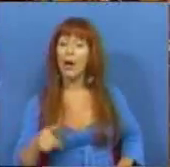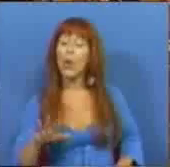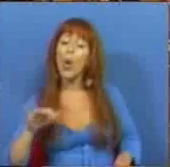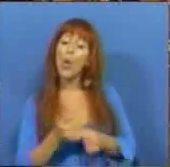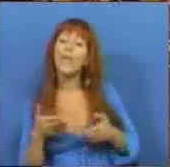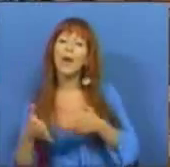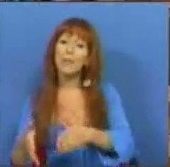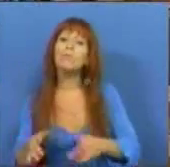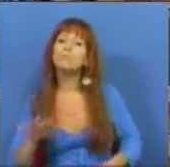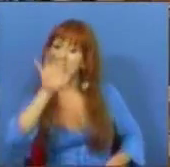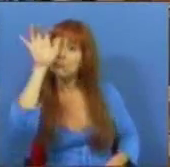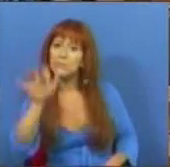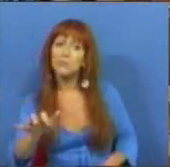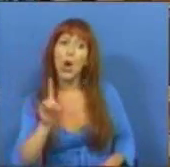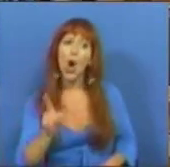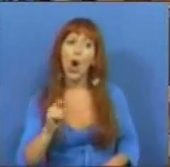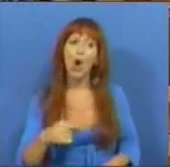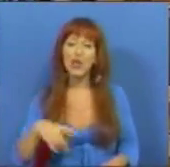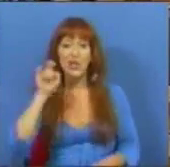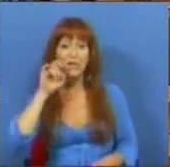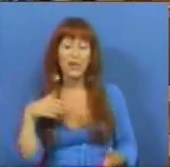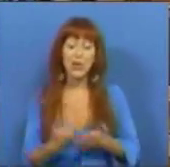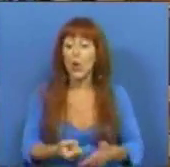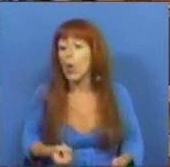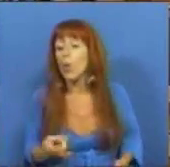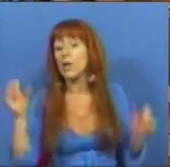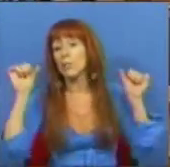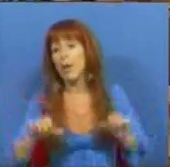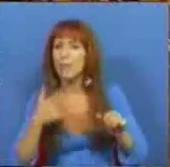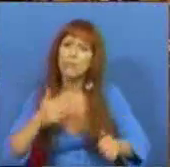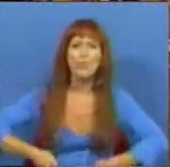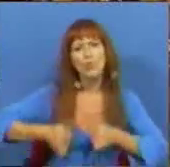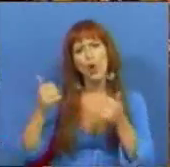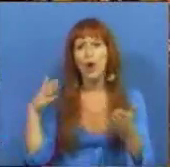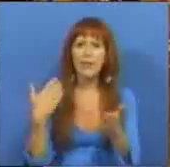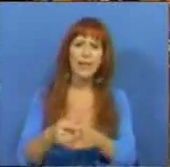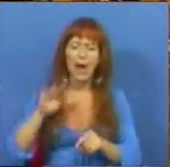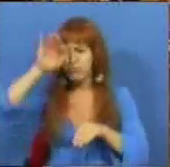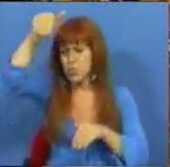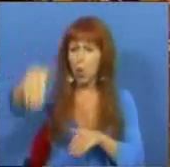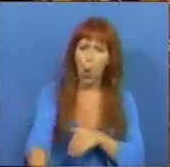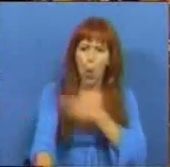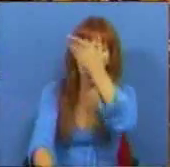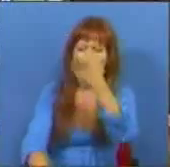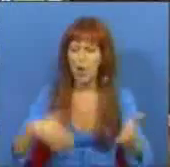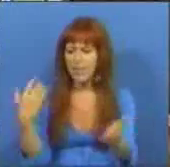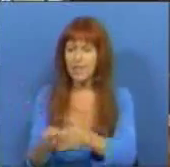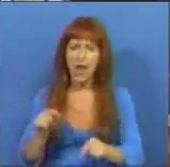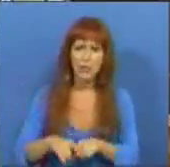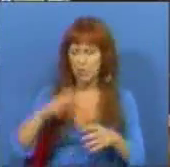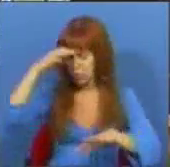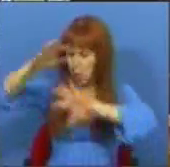outro caminho? Aqueles que defendem o quanto pior, melhor, levam-nos para o abismo, levam-nos para